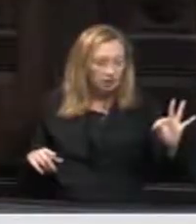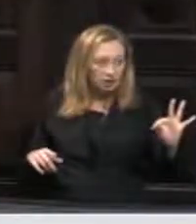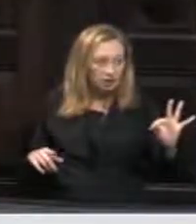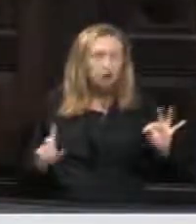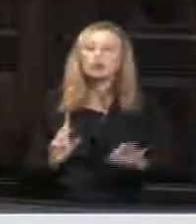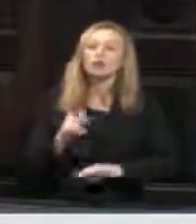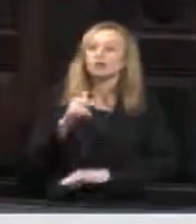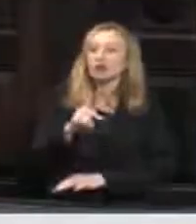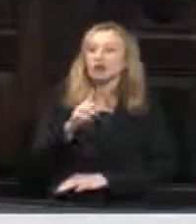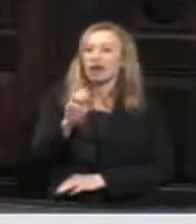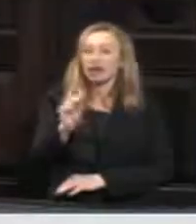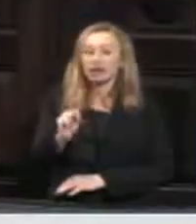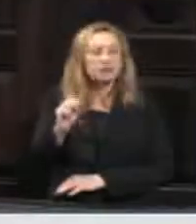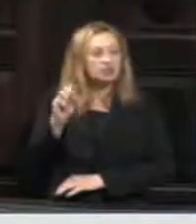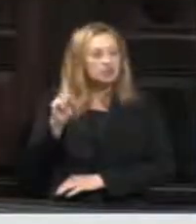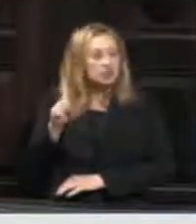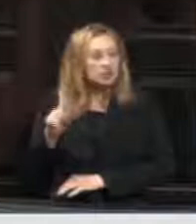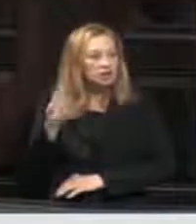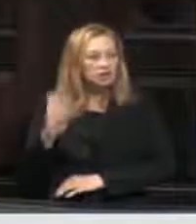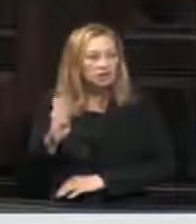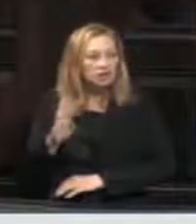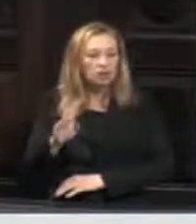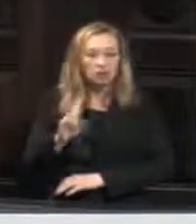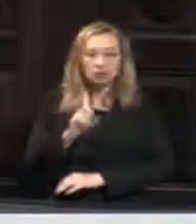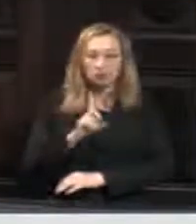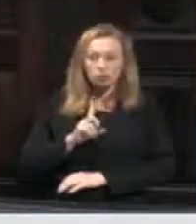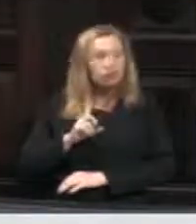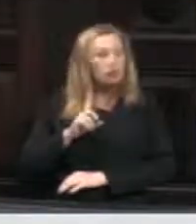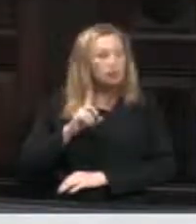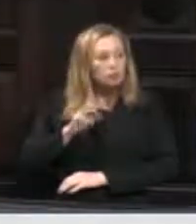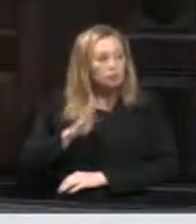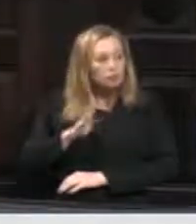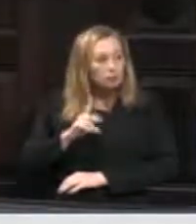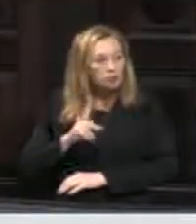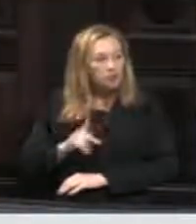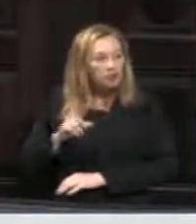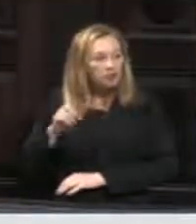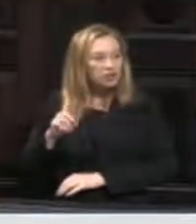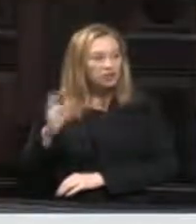do PSDB, do PDT ou do próprio PSOL.